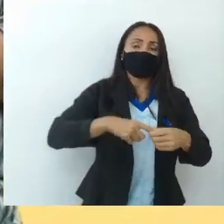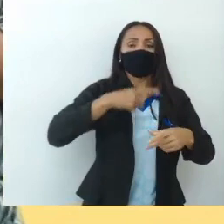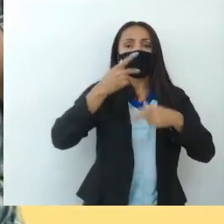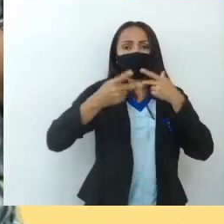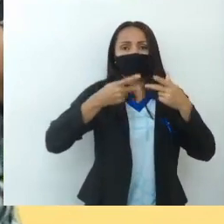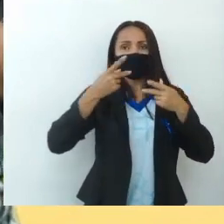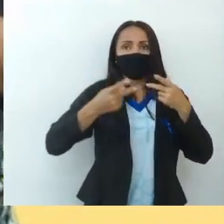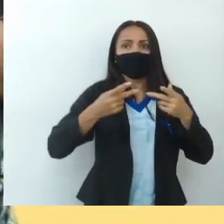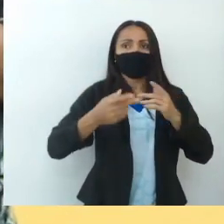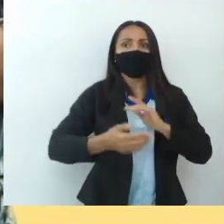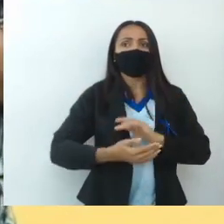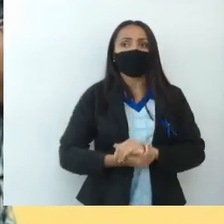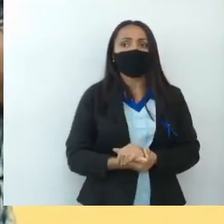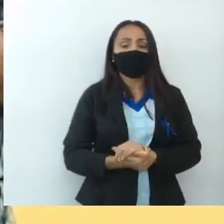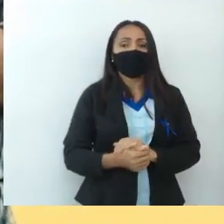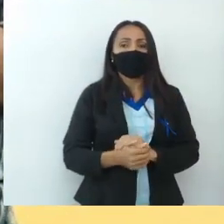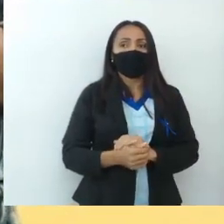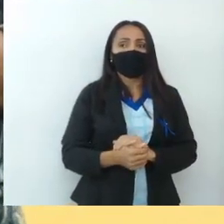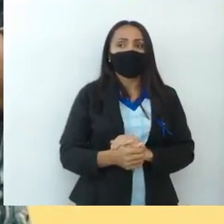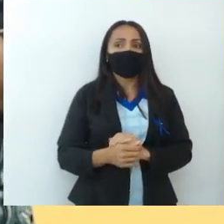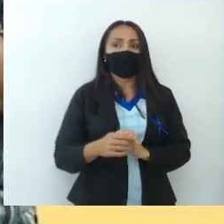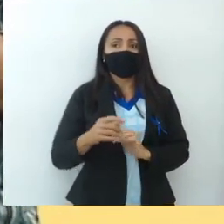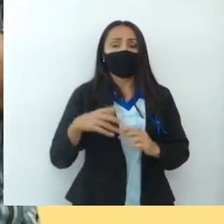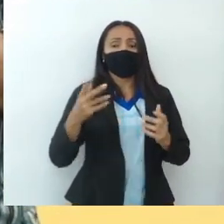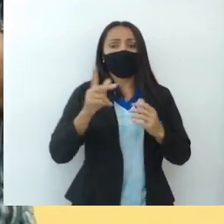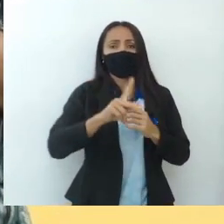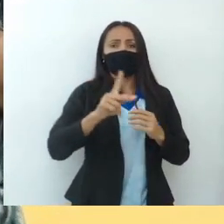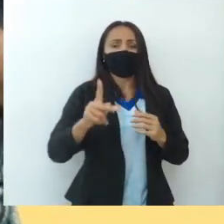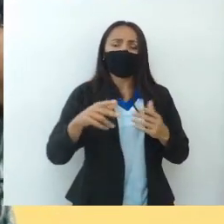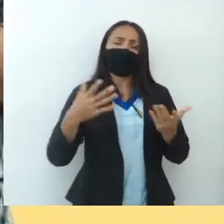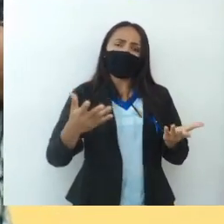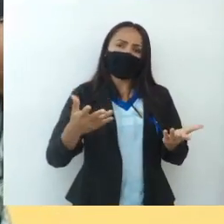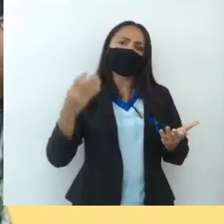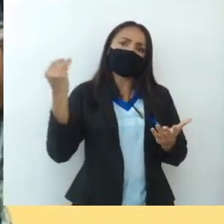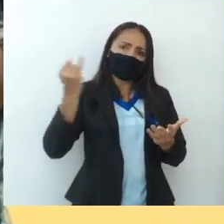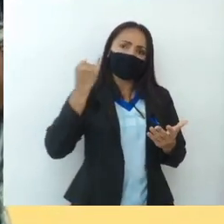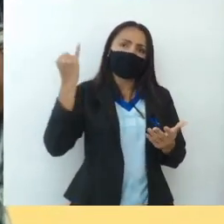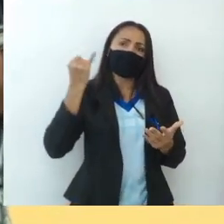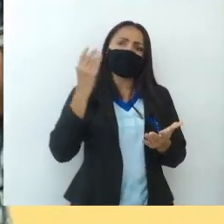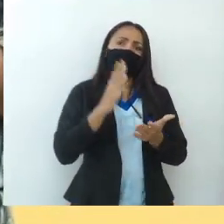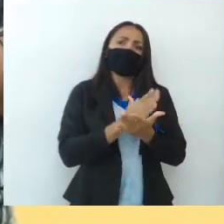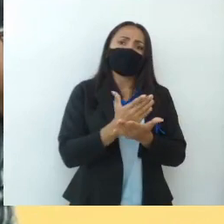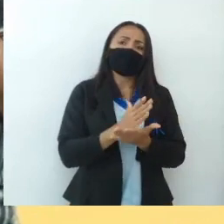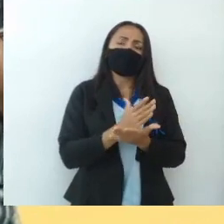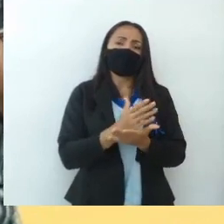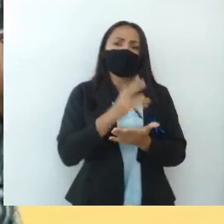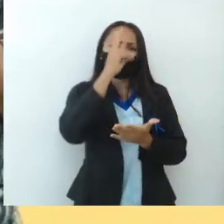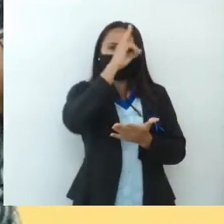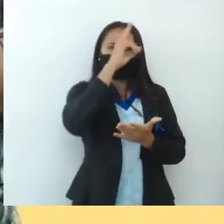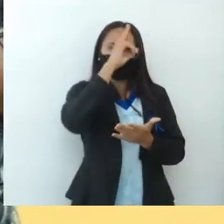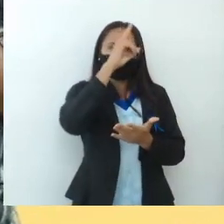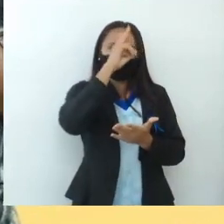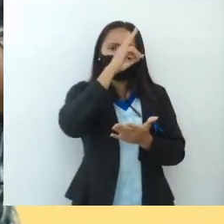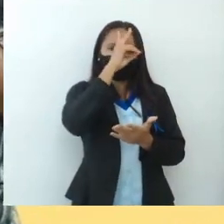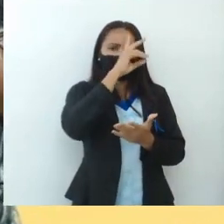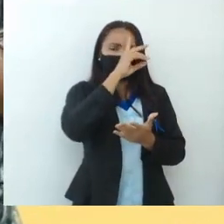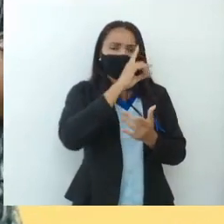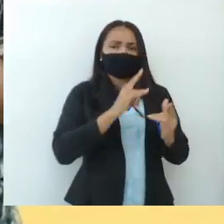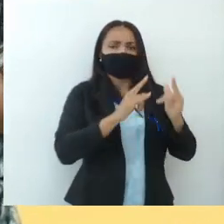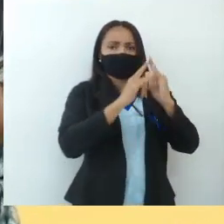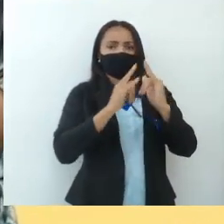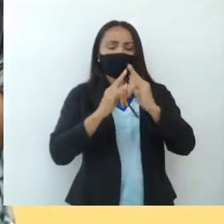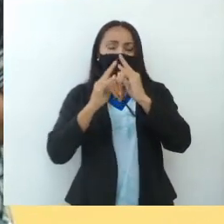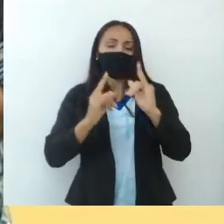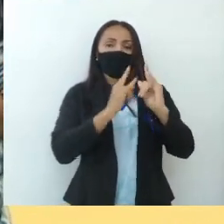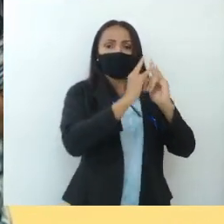certo? No próximo papo. Professor, eu achei tão interessante, porque alguns monumentos aí, claro, como nós vimos, como a ponte